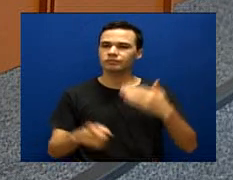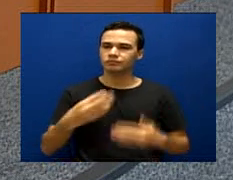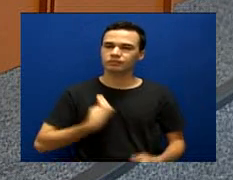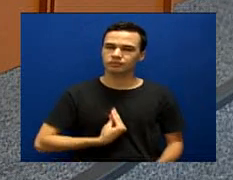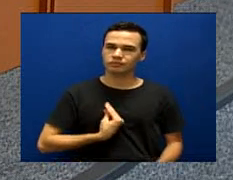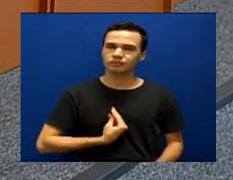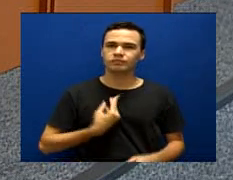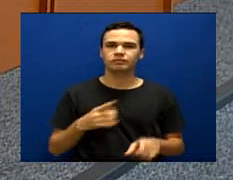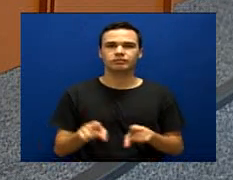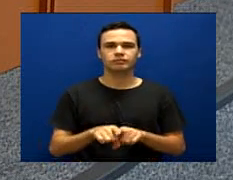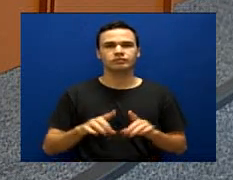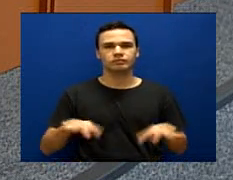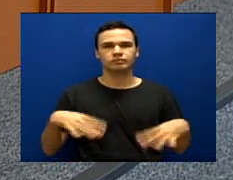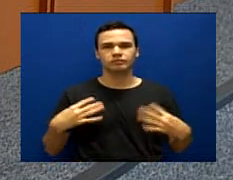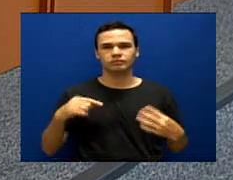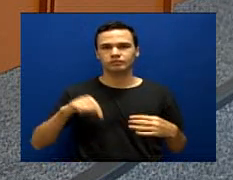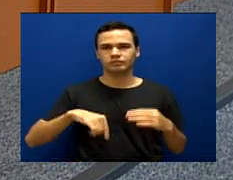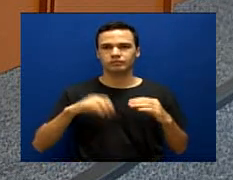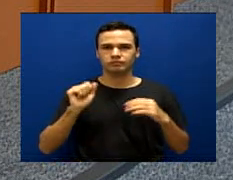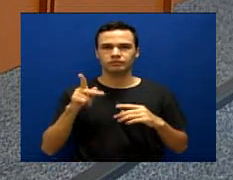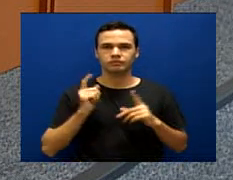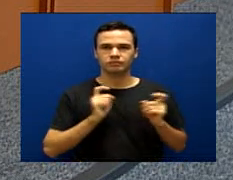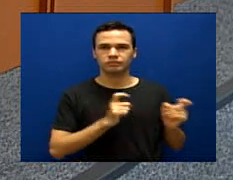presença. Também está prestigiando nós aqui, viu, querido?